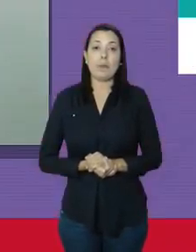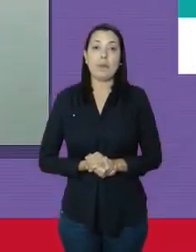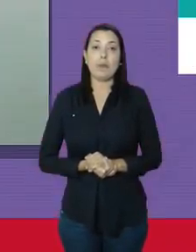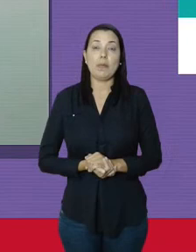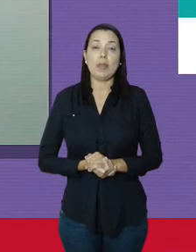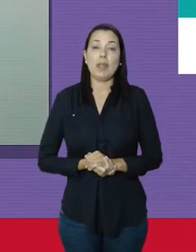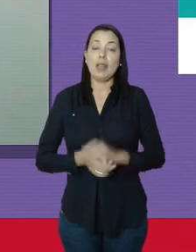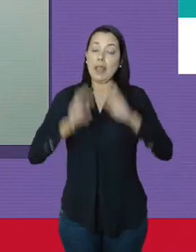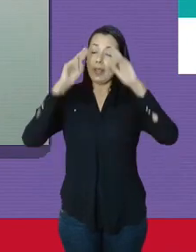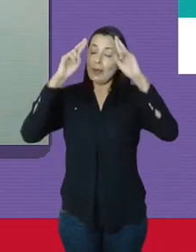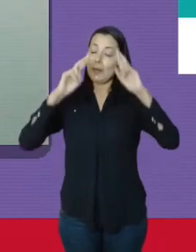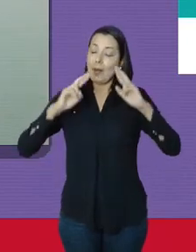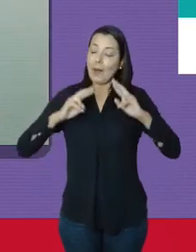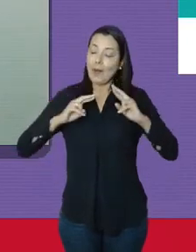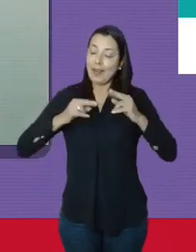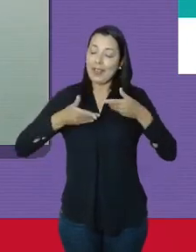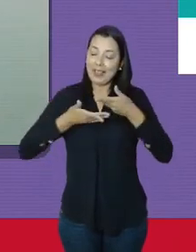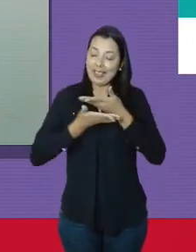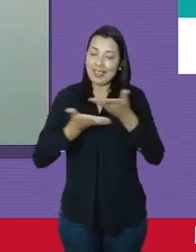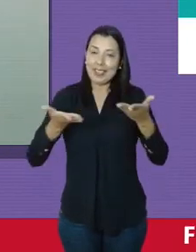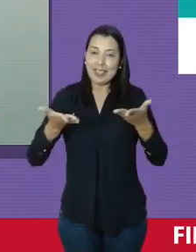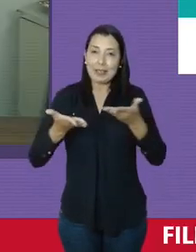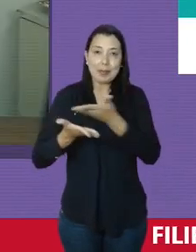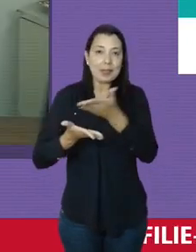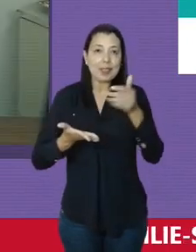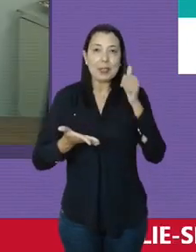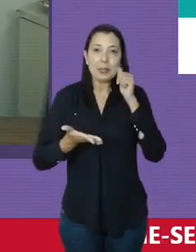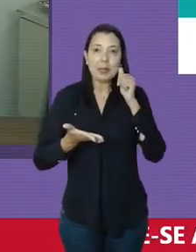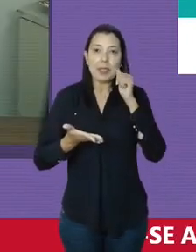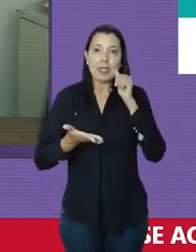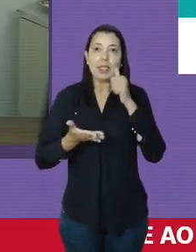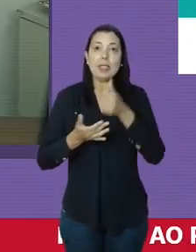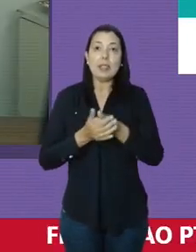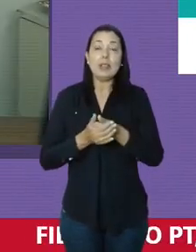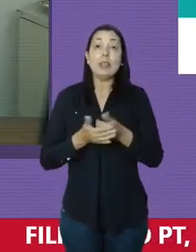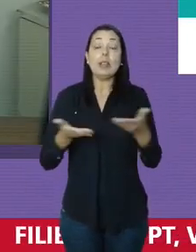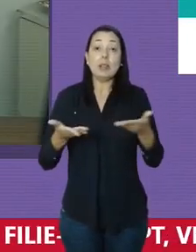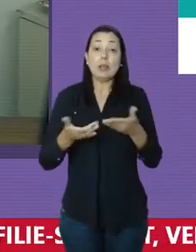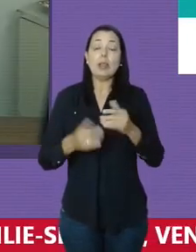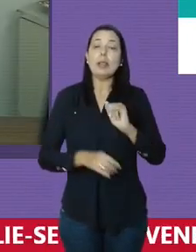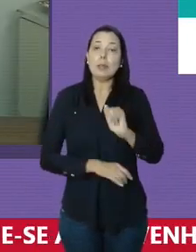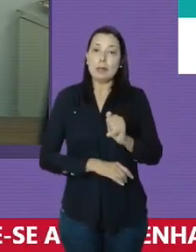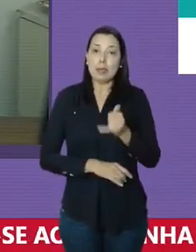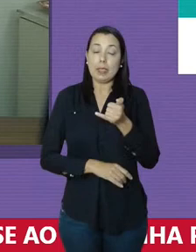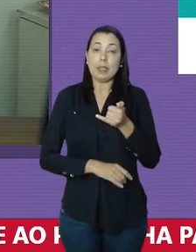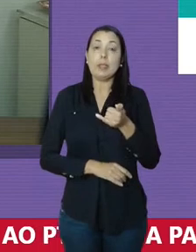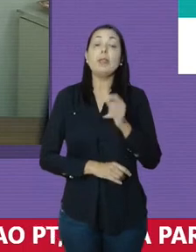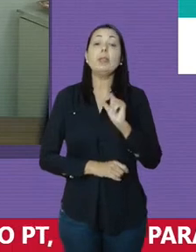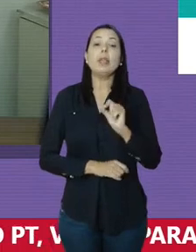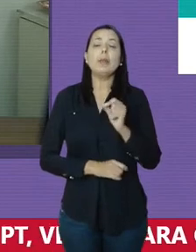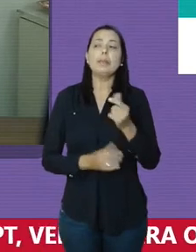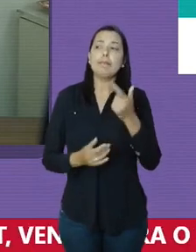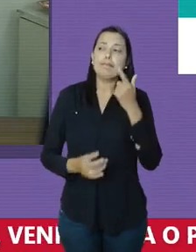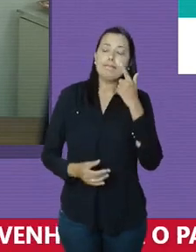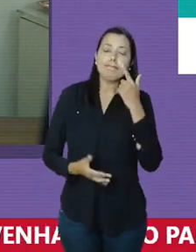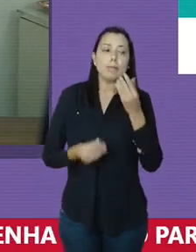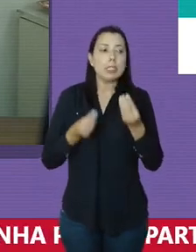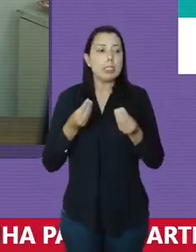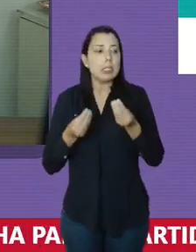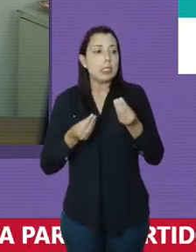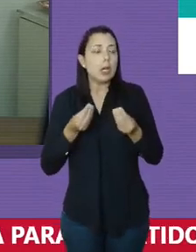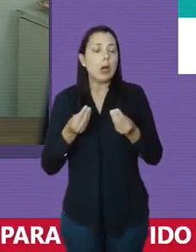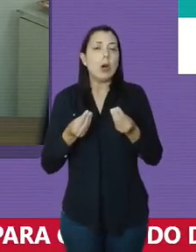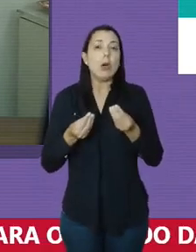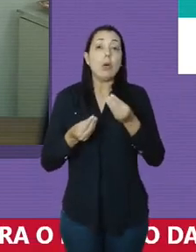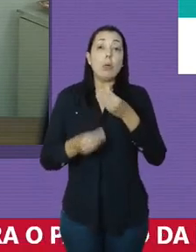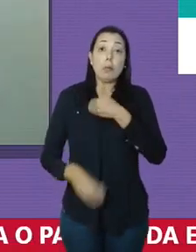É uma honra estar falando aqui para as mulheres. Vou aproveitar a oportunidade para fazer um balanço sobre o que